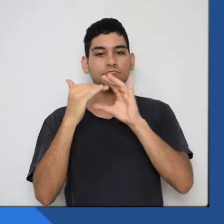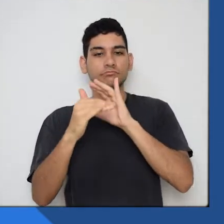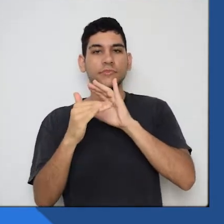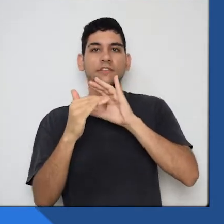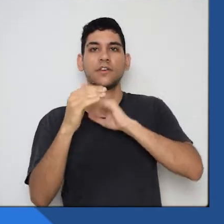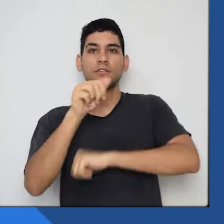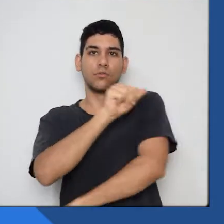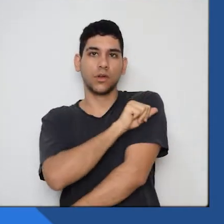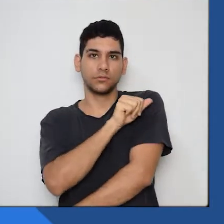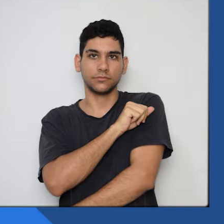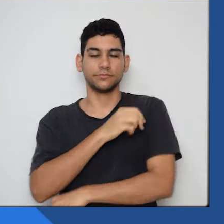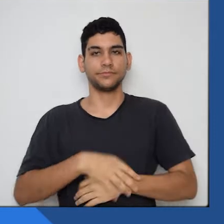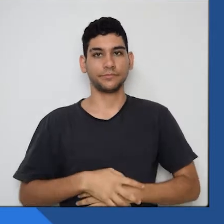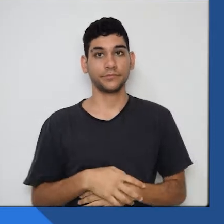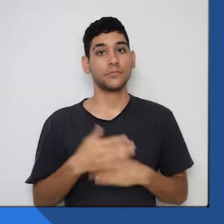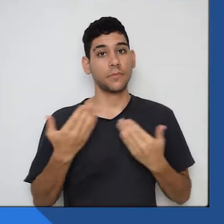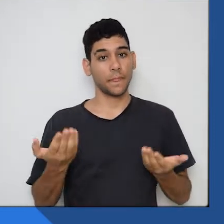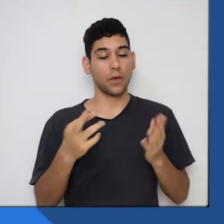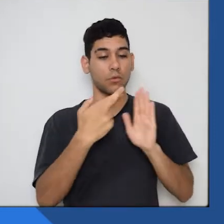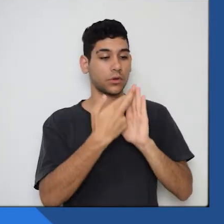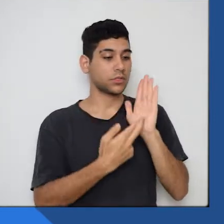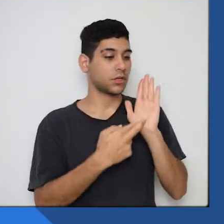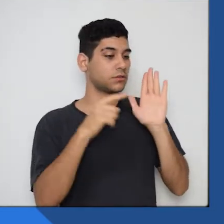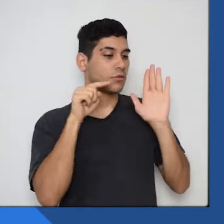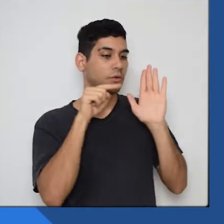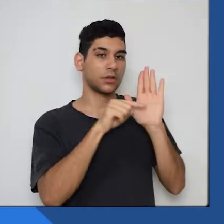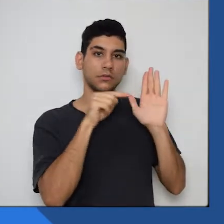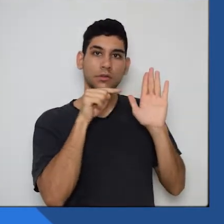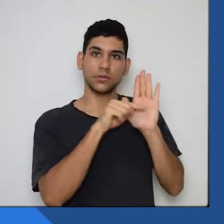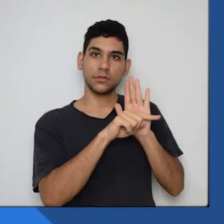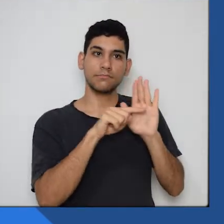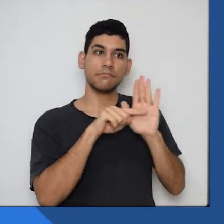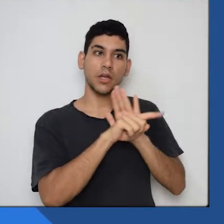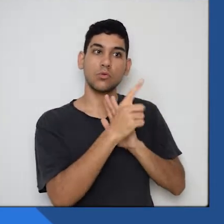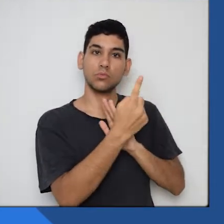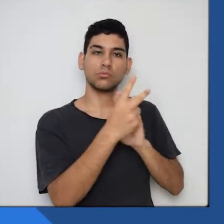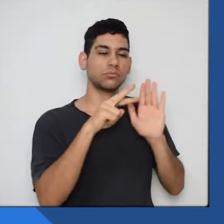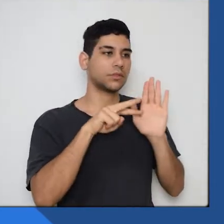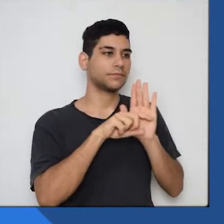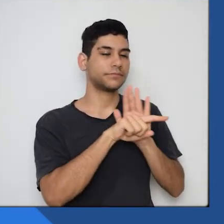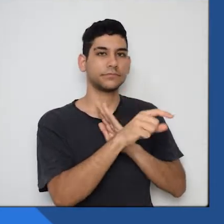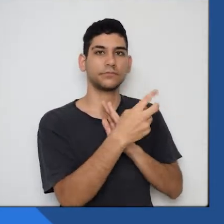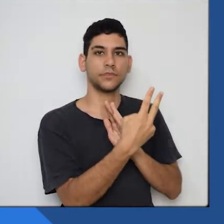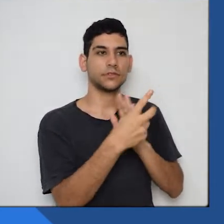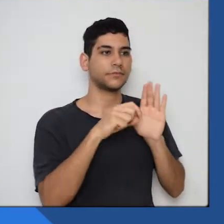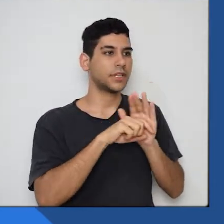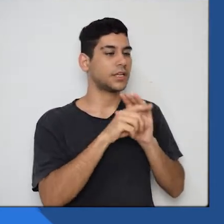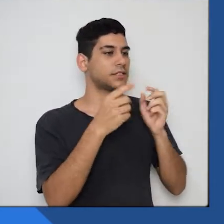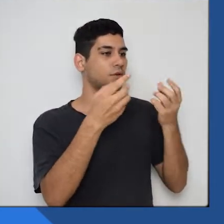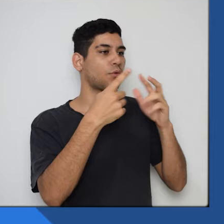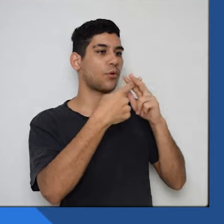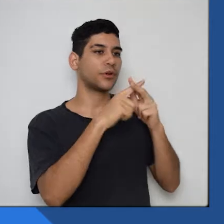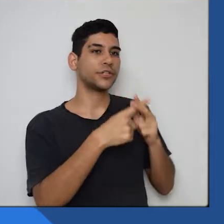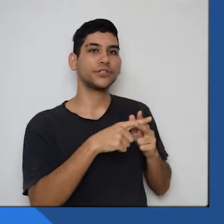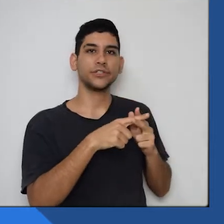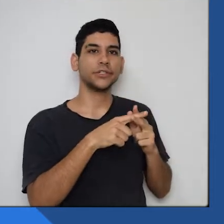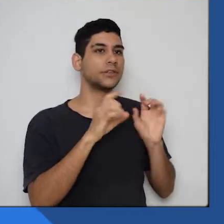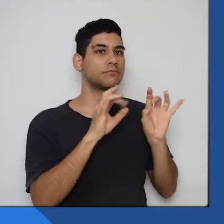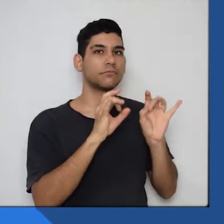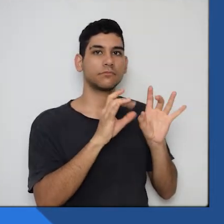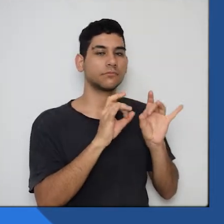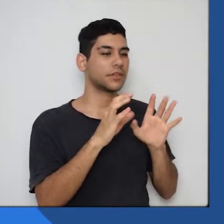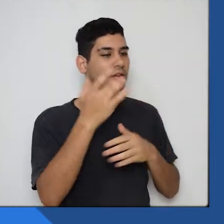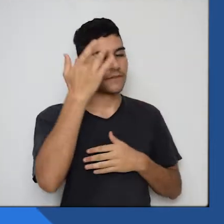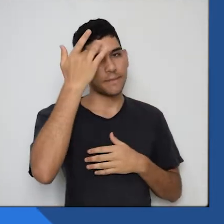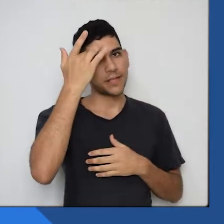aos estudantes. O ponto forte do questionário são as questões objetivas. Essas questões são corrigidas automaticamente, o que facilita